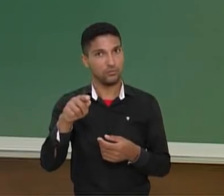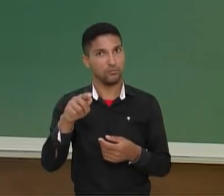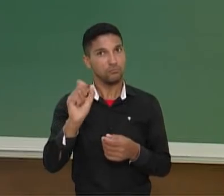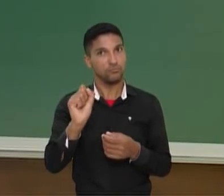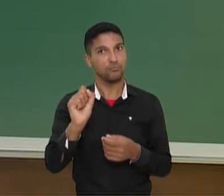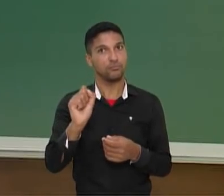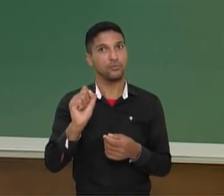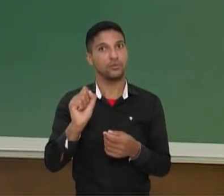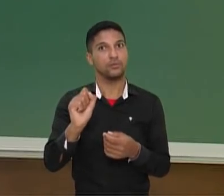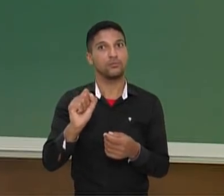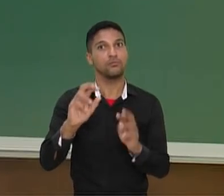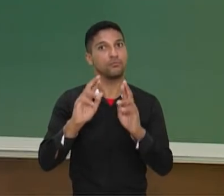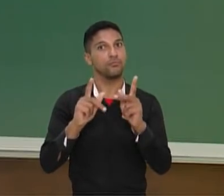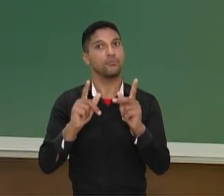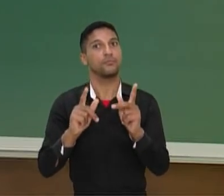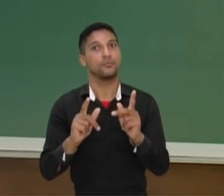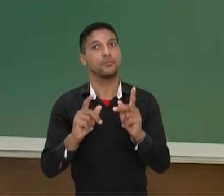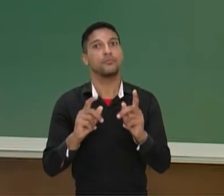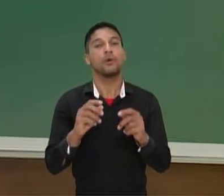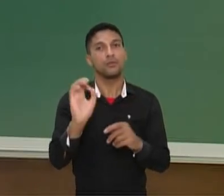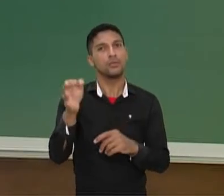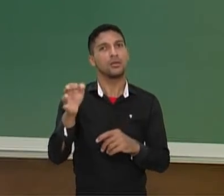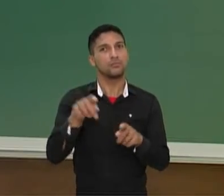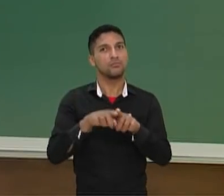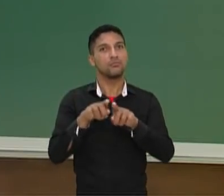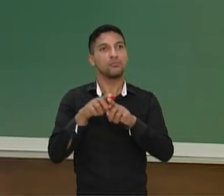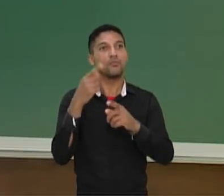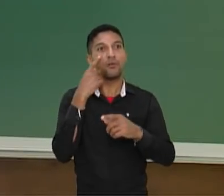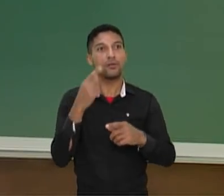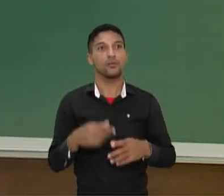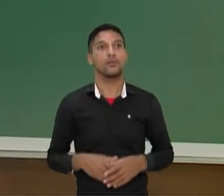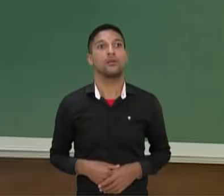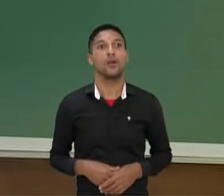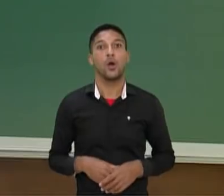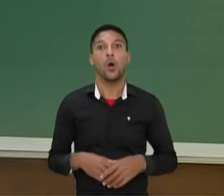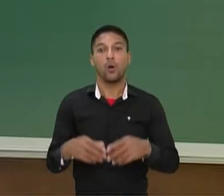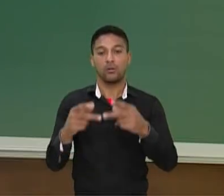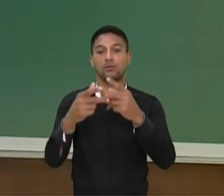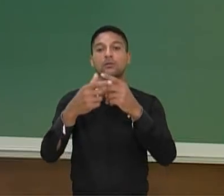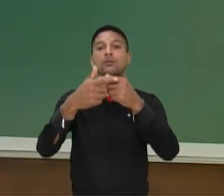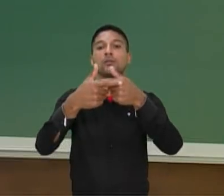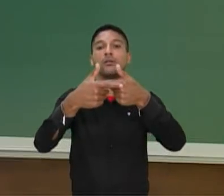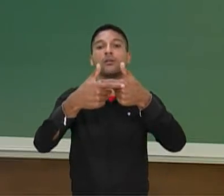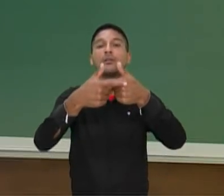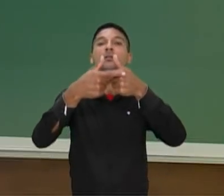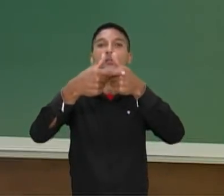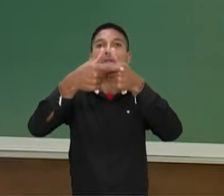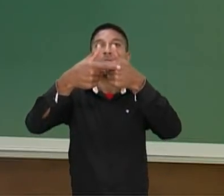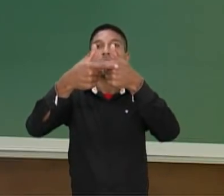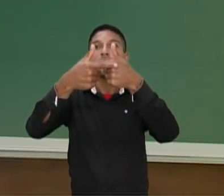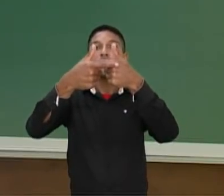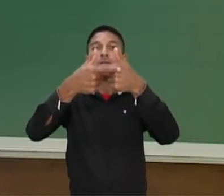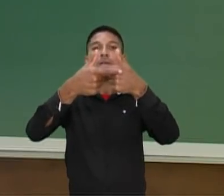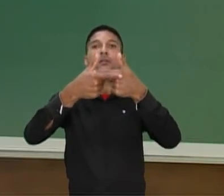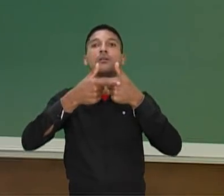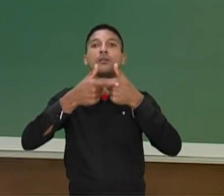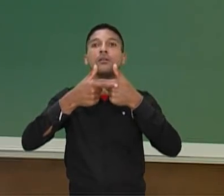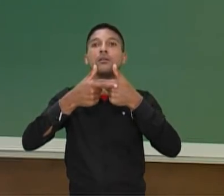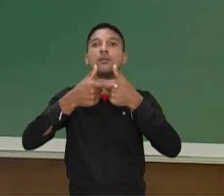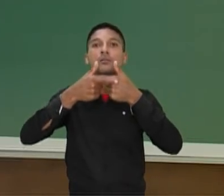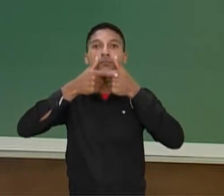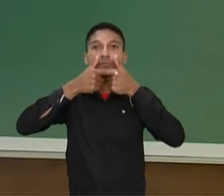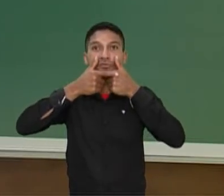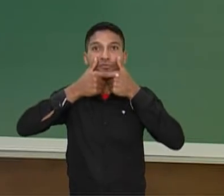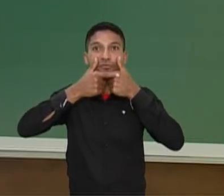ver. O que eu enxerguei aqui? Eu enxerguei um trapézio aqui em cima, porque se eu cortar aqui, ó, essa medida